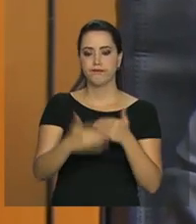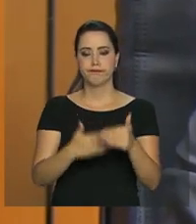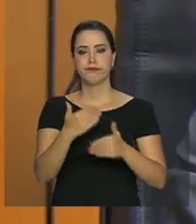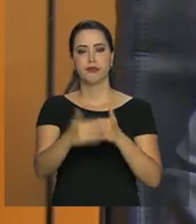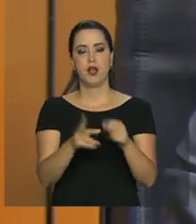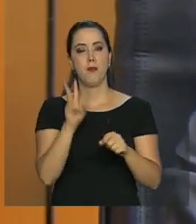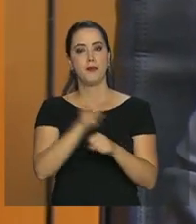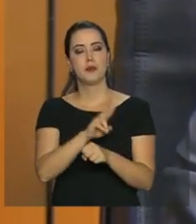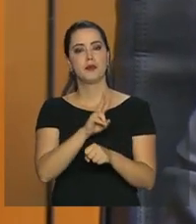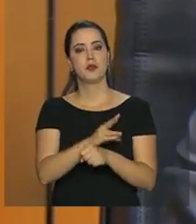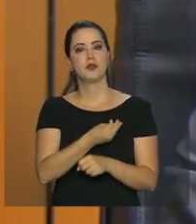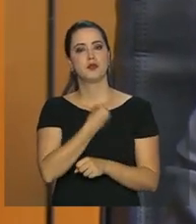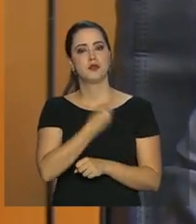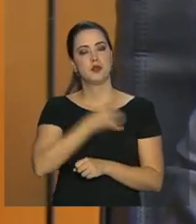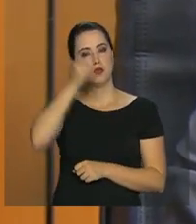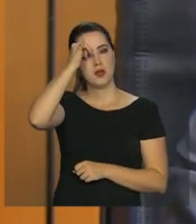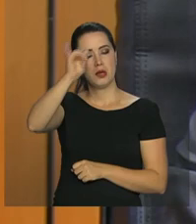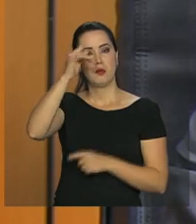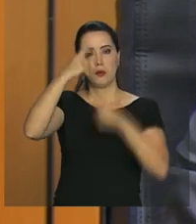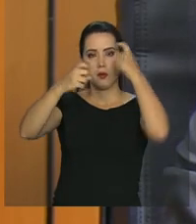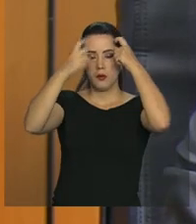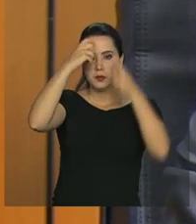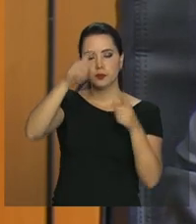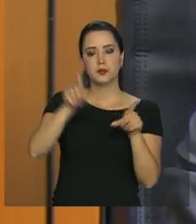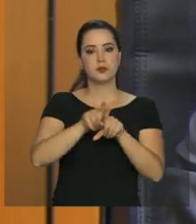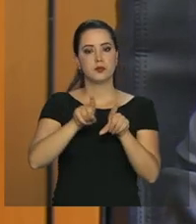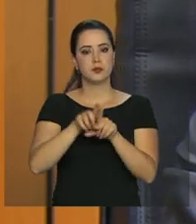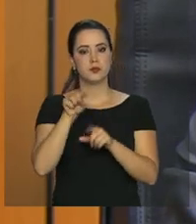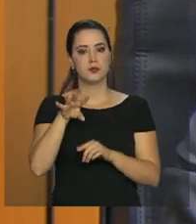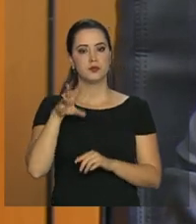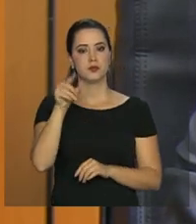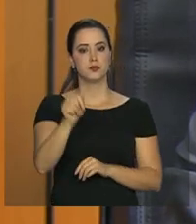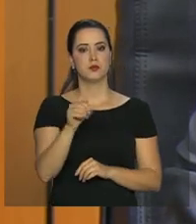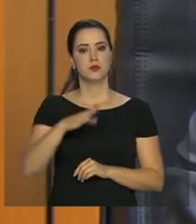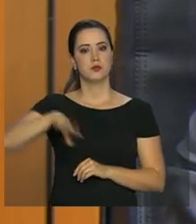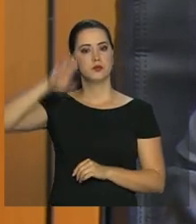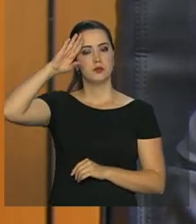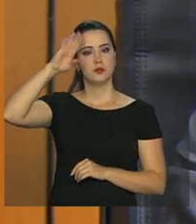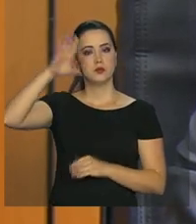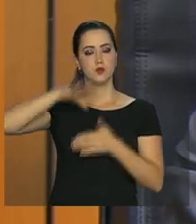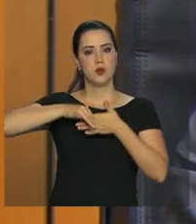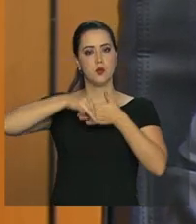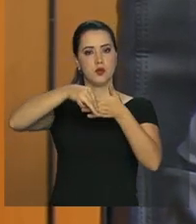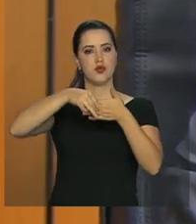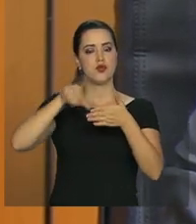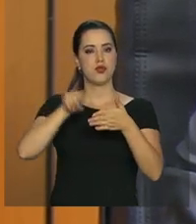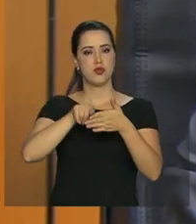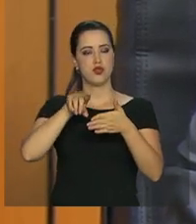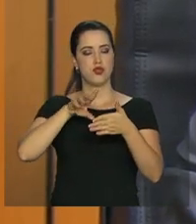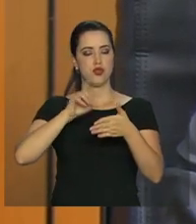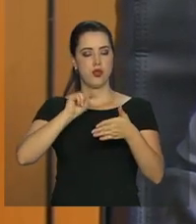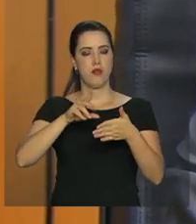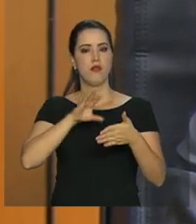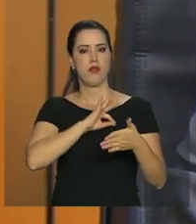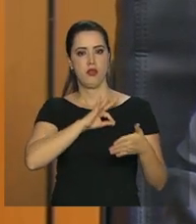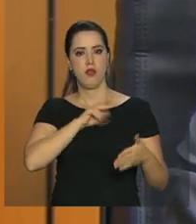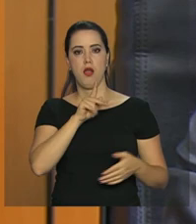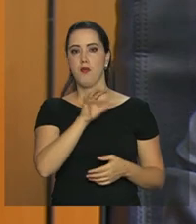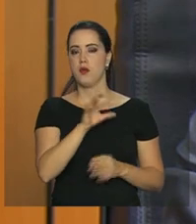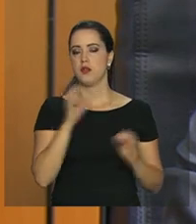defesa da vida e no combate à violência, e também a todos os chefes de Polícia Civil do Brasil, hoje empenhados